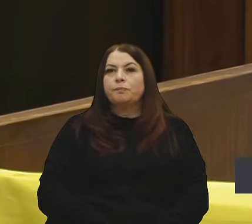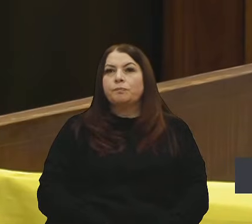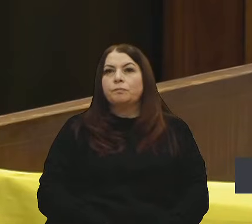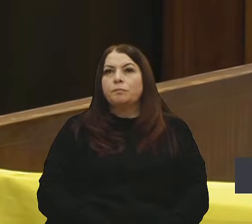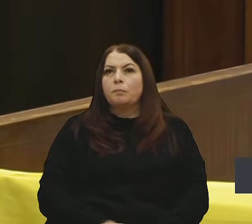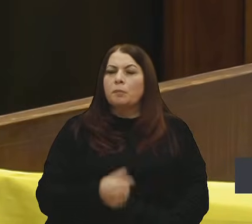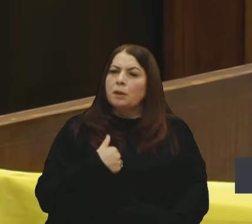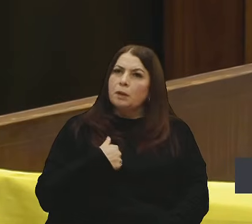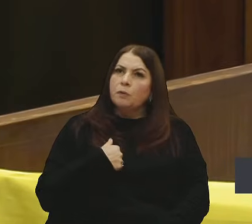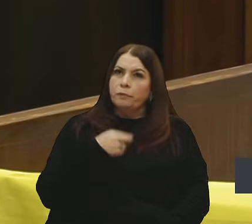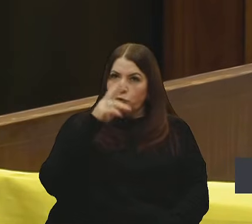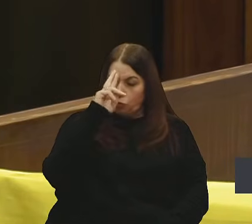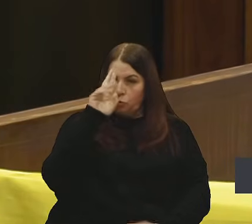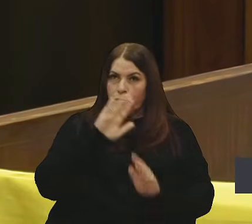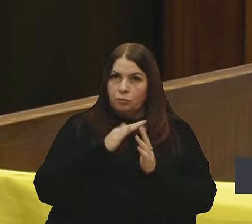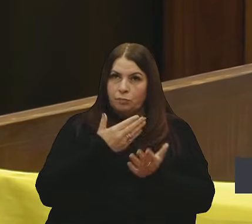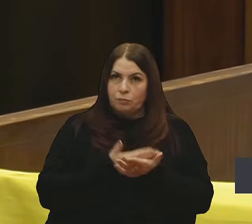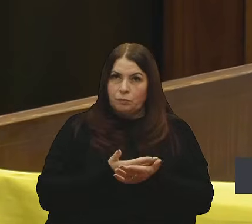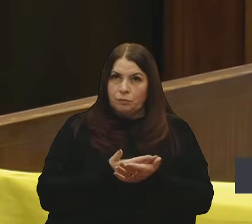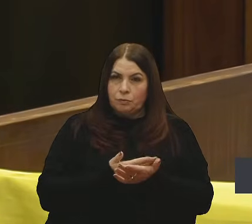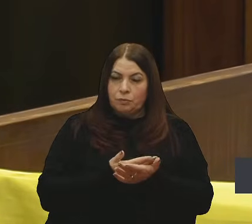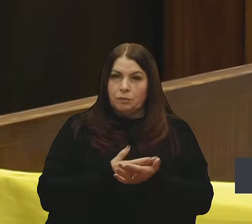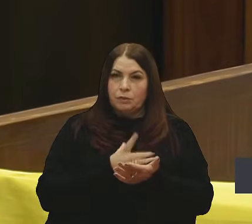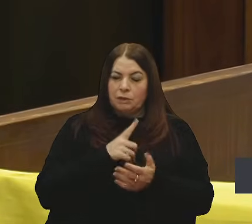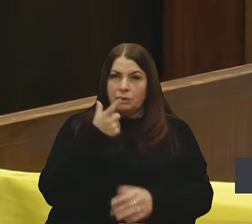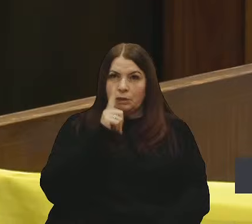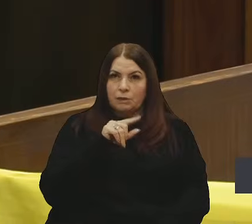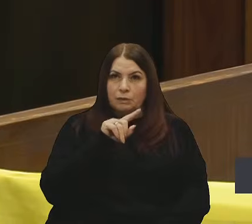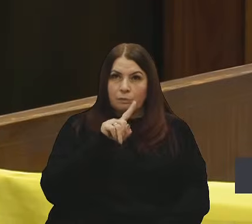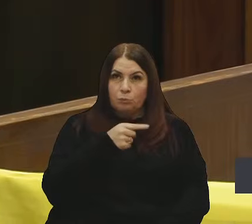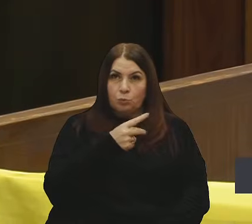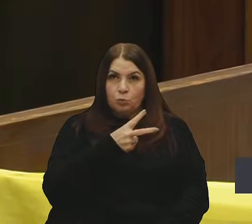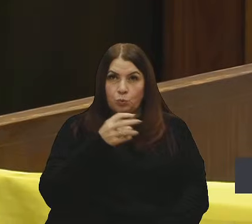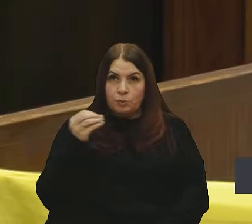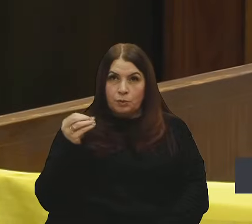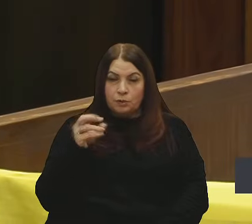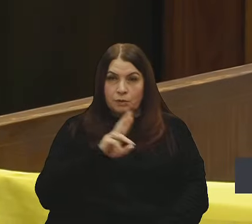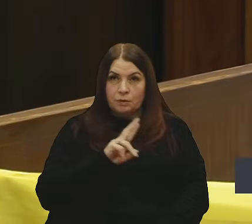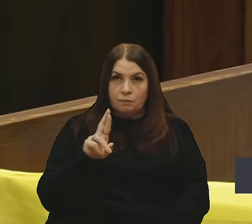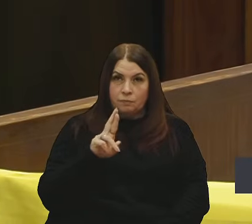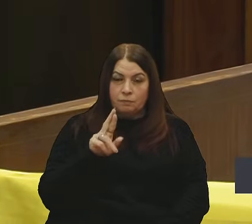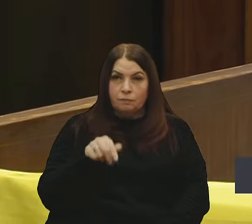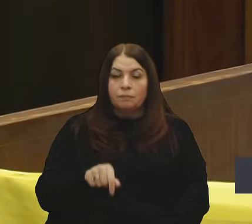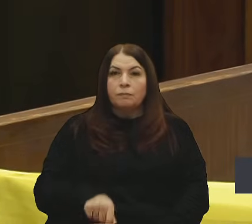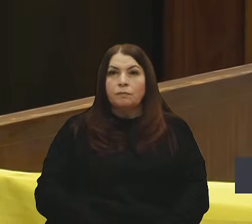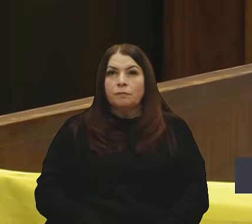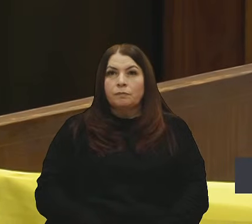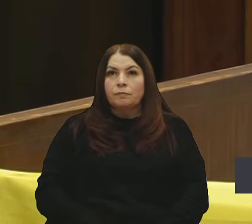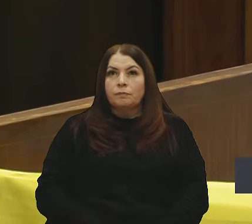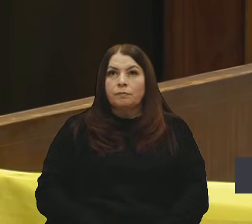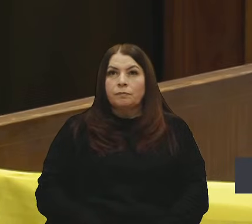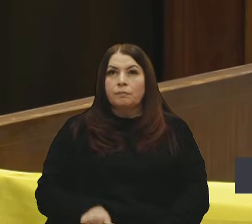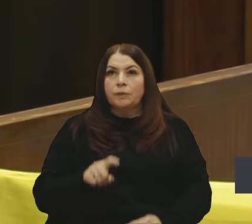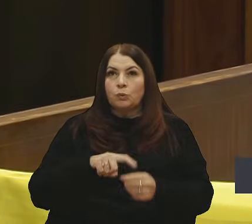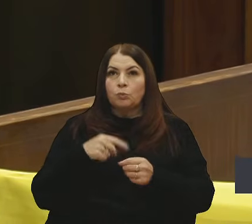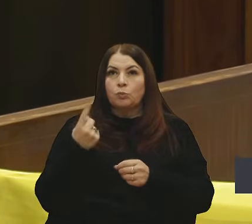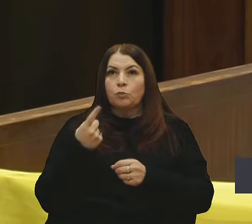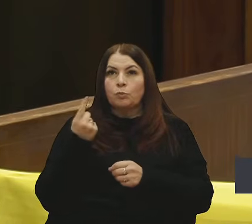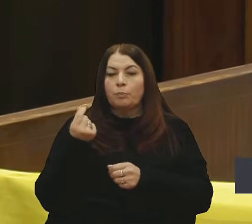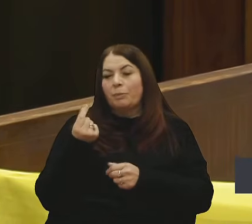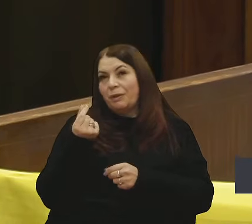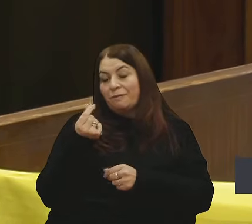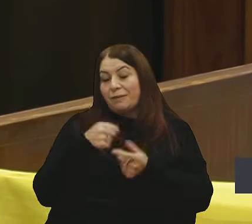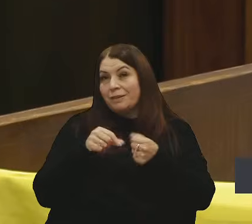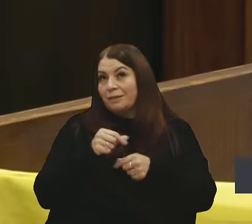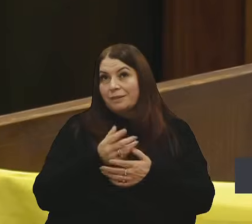Eu fui diretor de uma escola onde eu recebia R$ 1.200 da autonomia financeira.